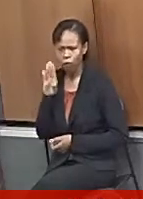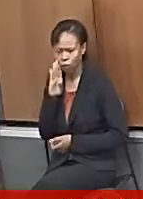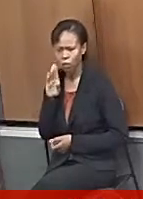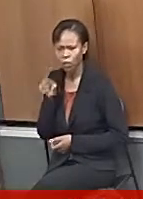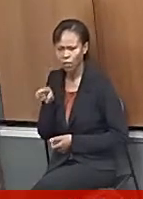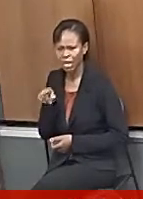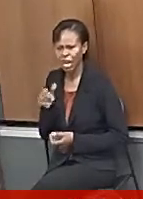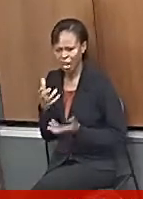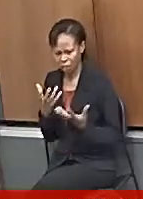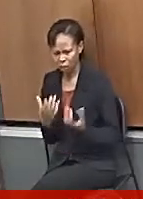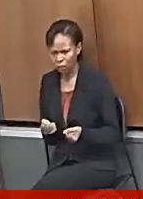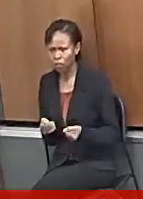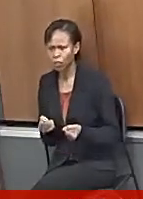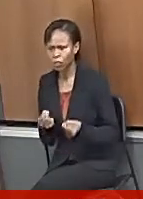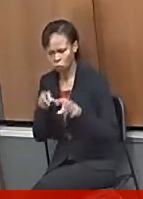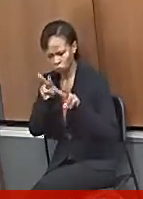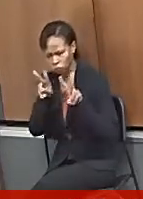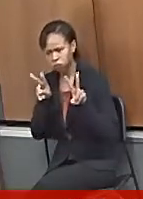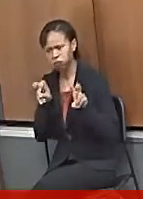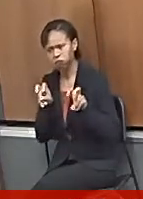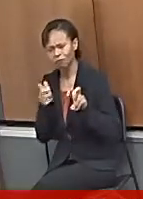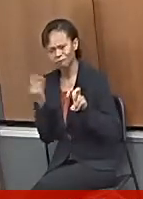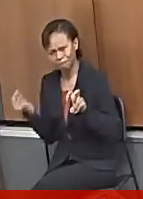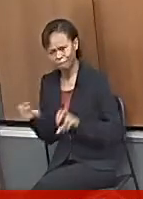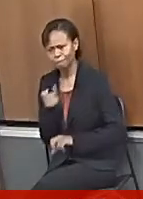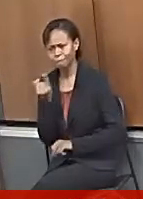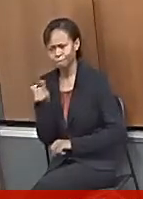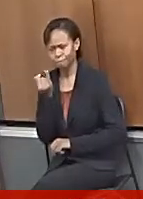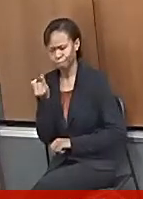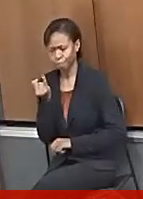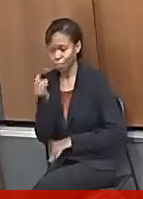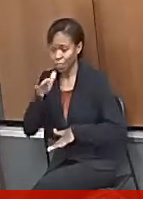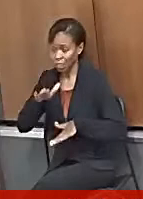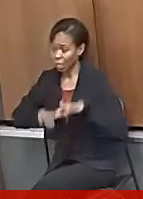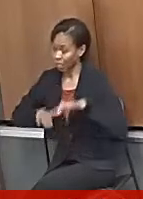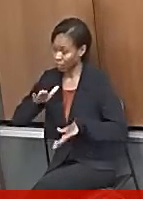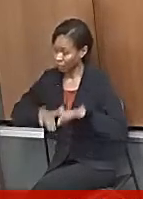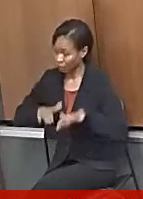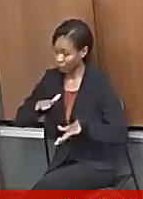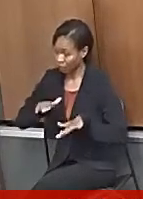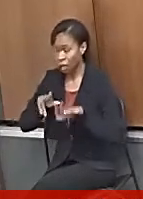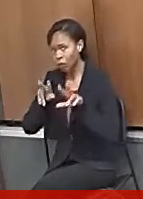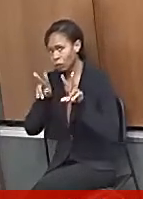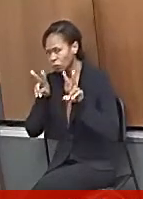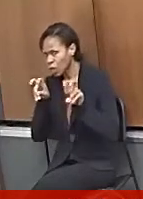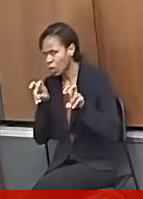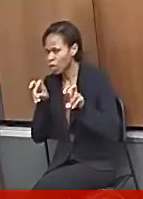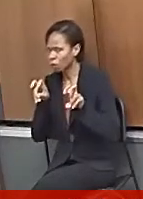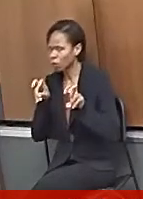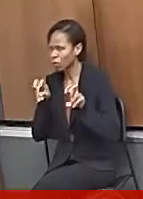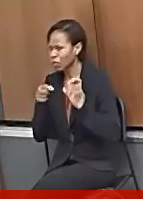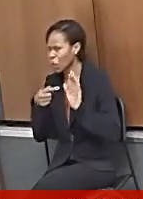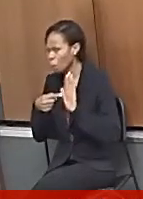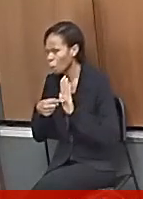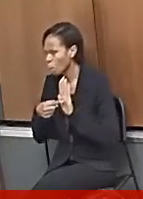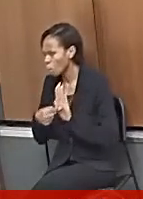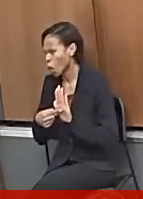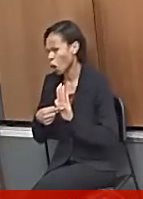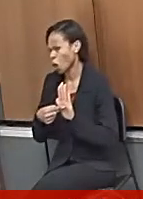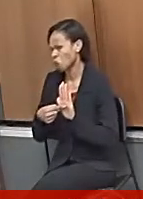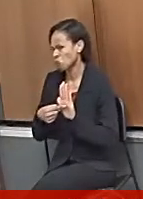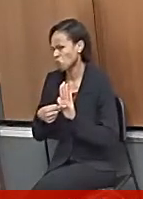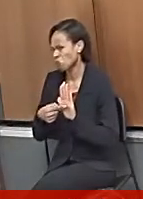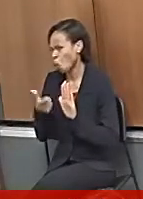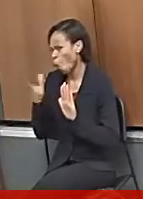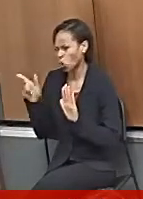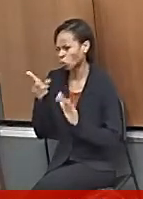extrema importância e às vezes não é o tema ea bandeira de de voto de muitos